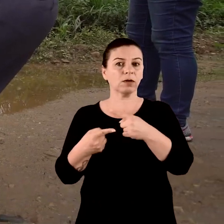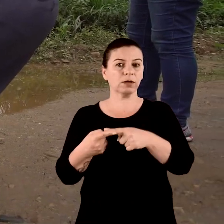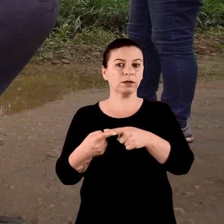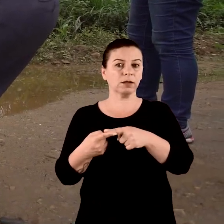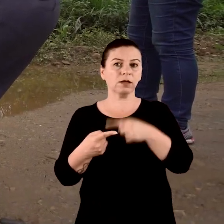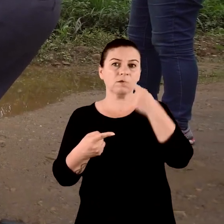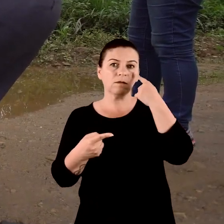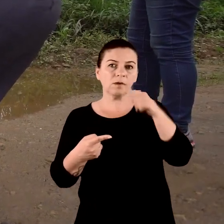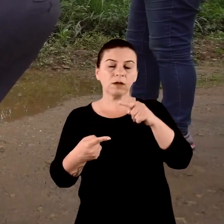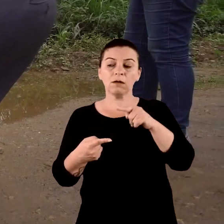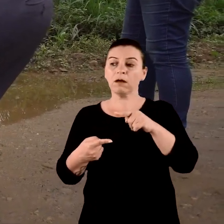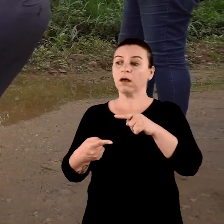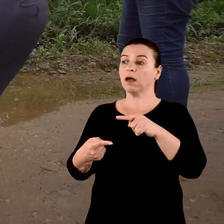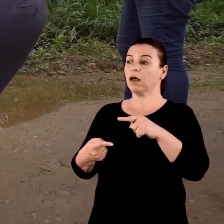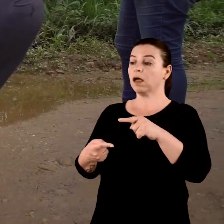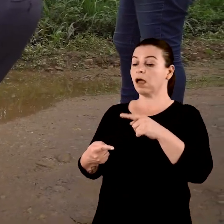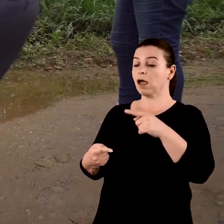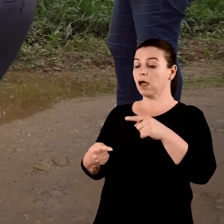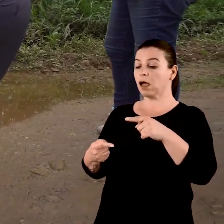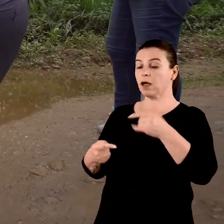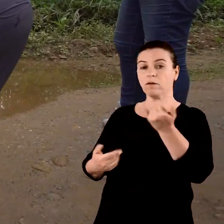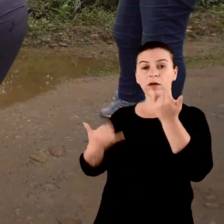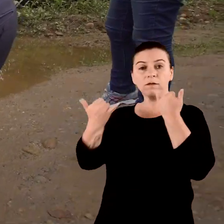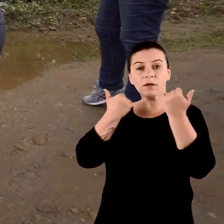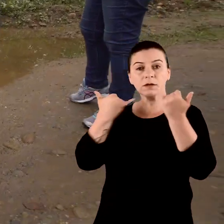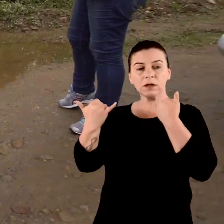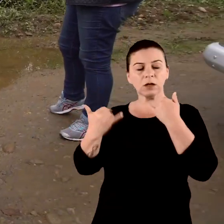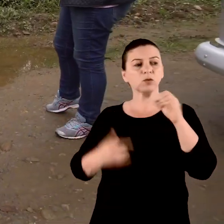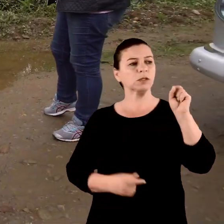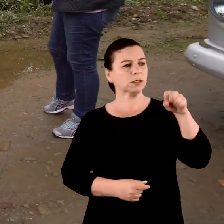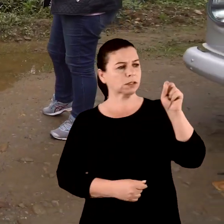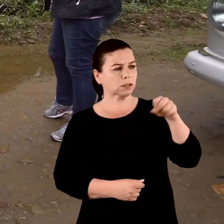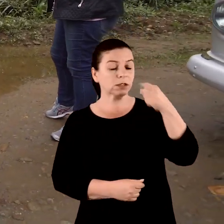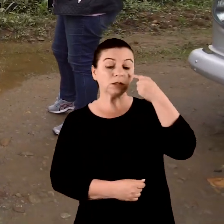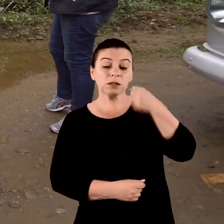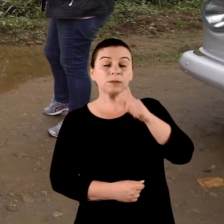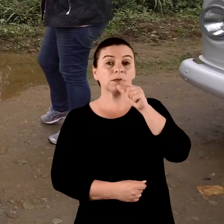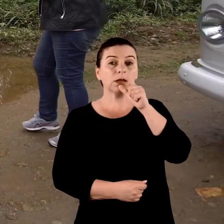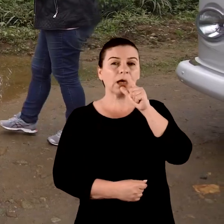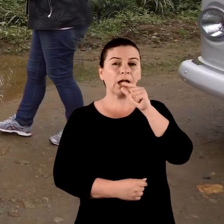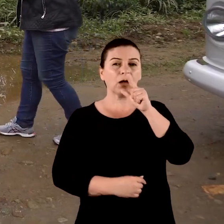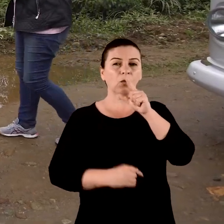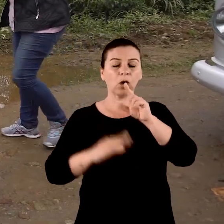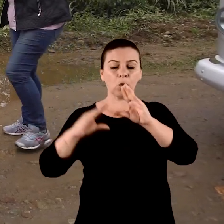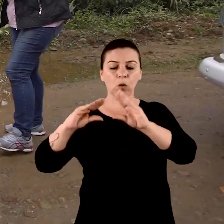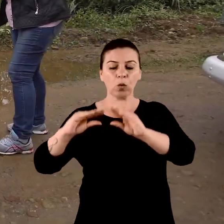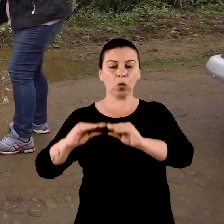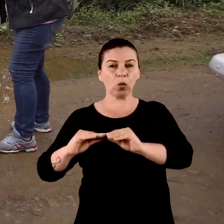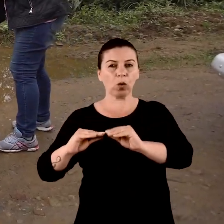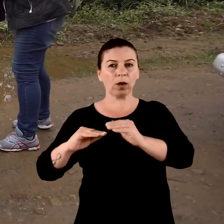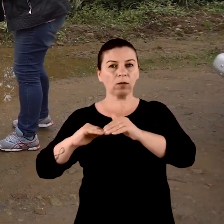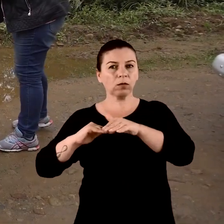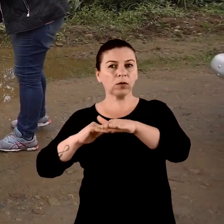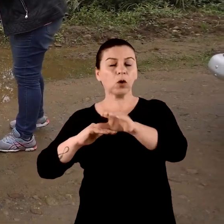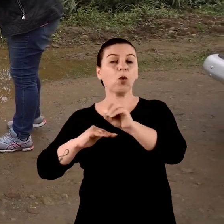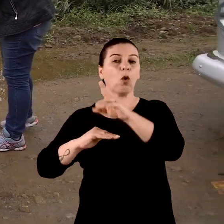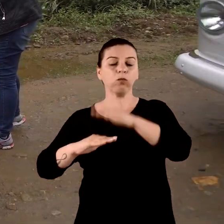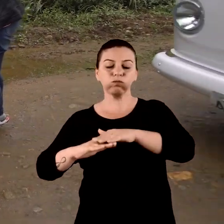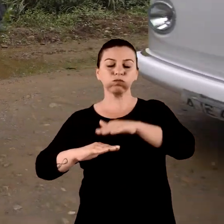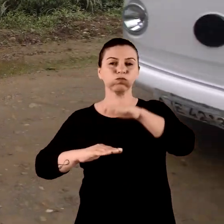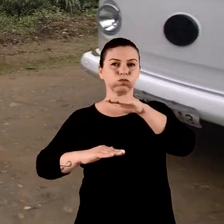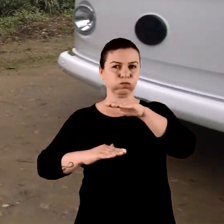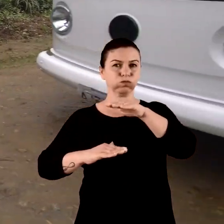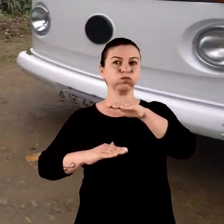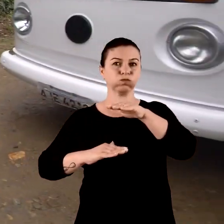pra... Ah, vai sinalizando para nós. Daí nós sabemos se a água tá diminuindo, tá se afastando ou